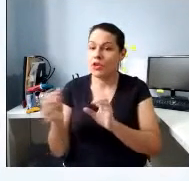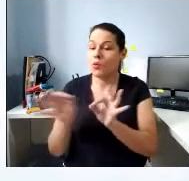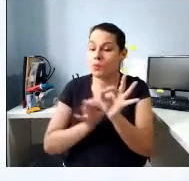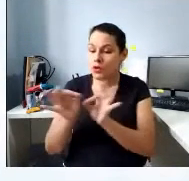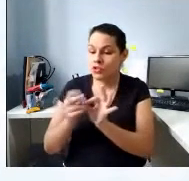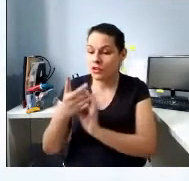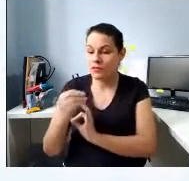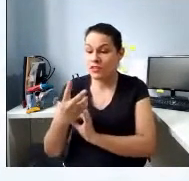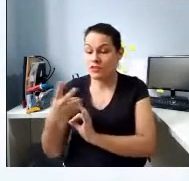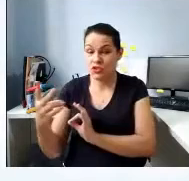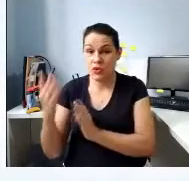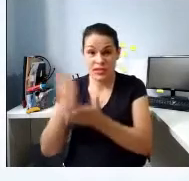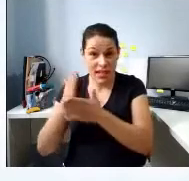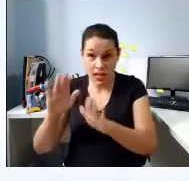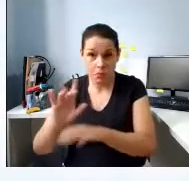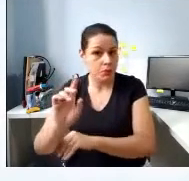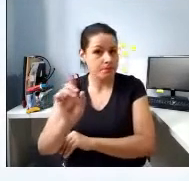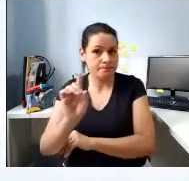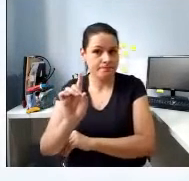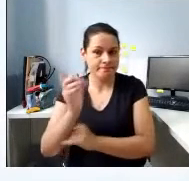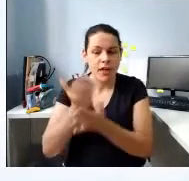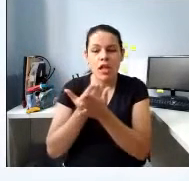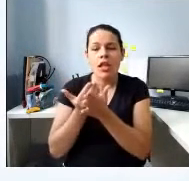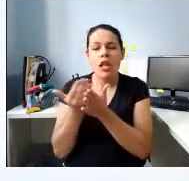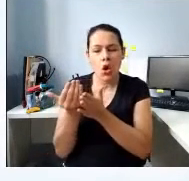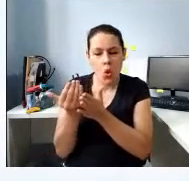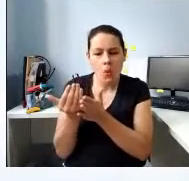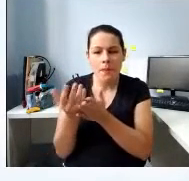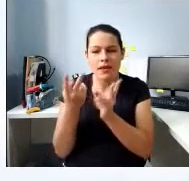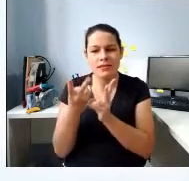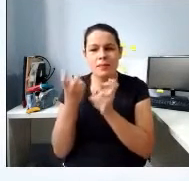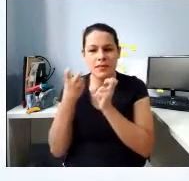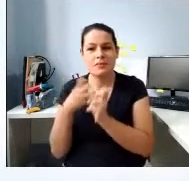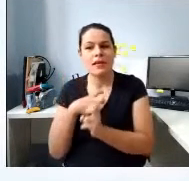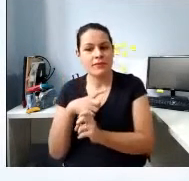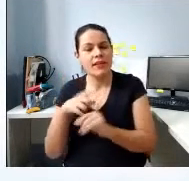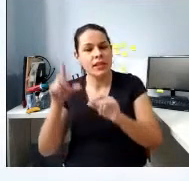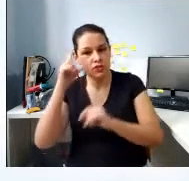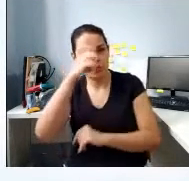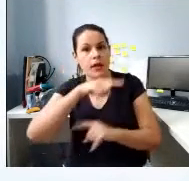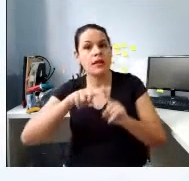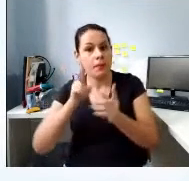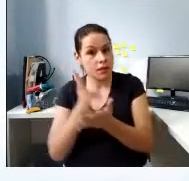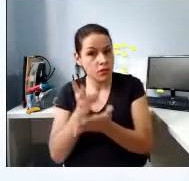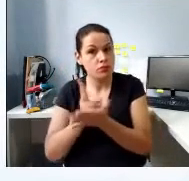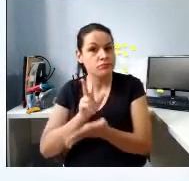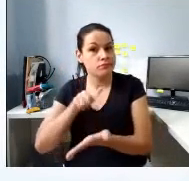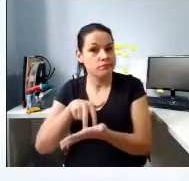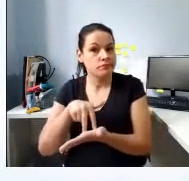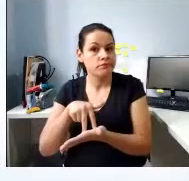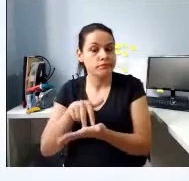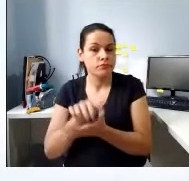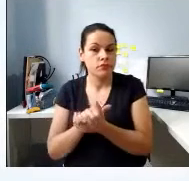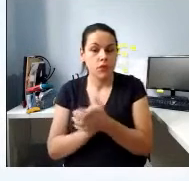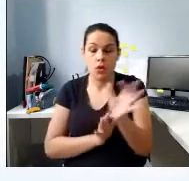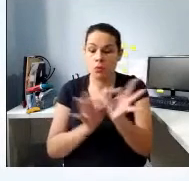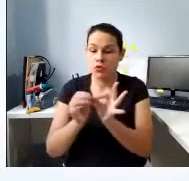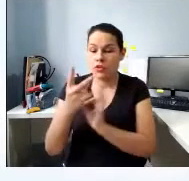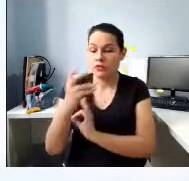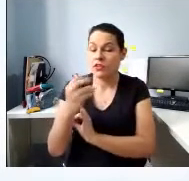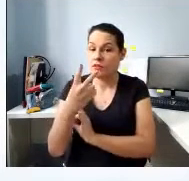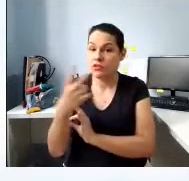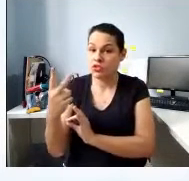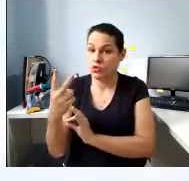2022. Arranhou, eu acredito, tá? Mas o projeto dele de 2022 está